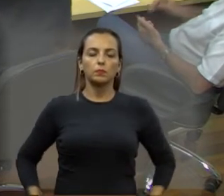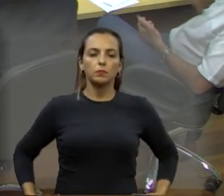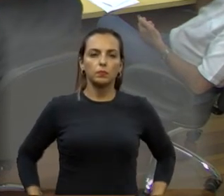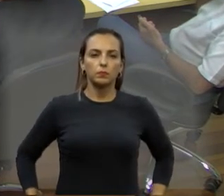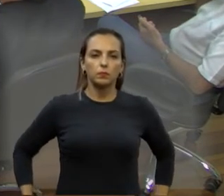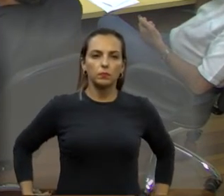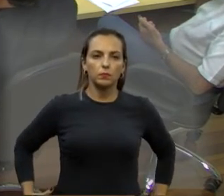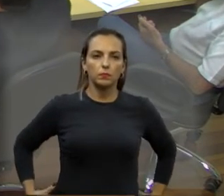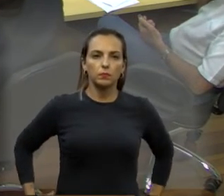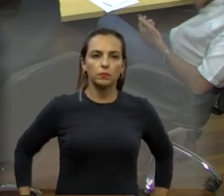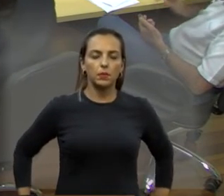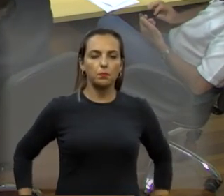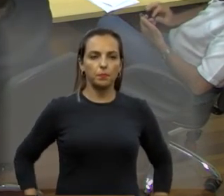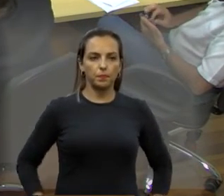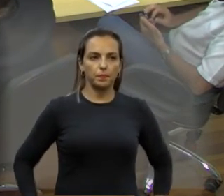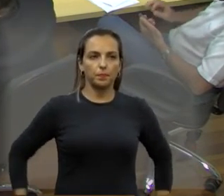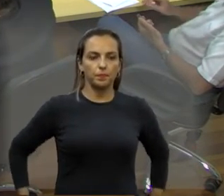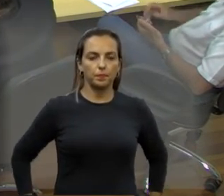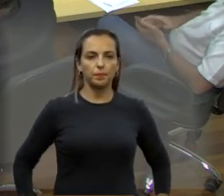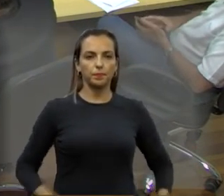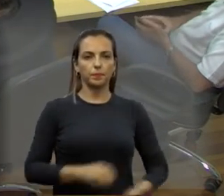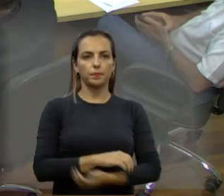E aí